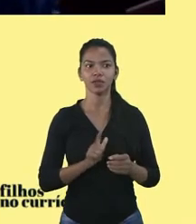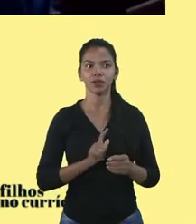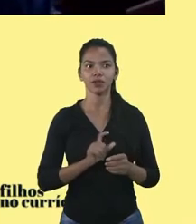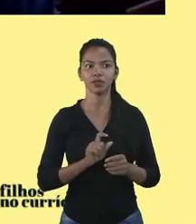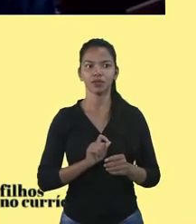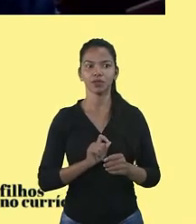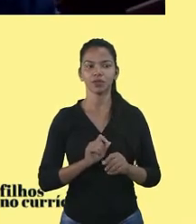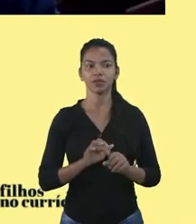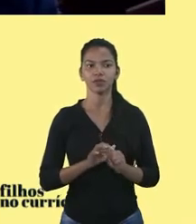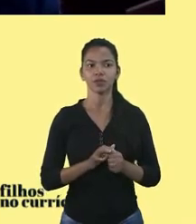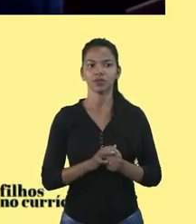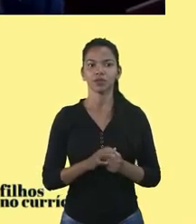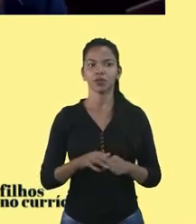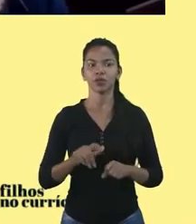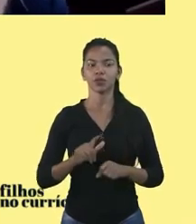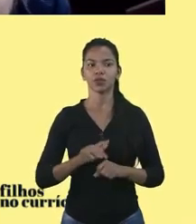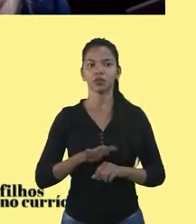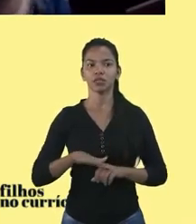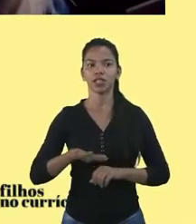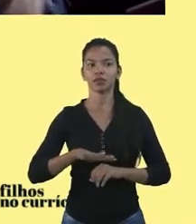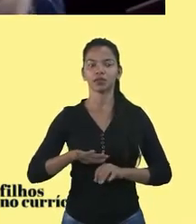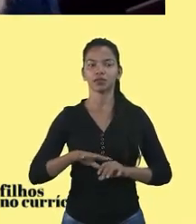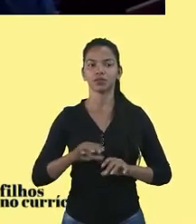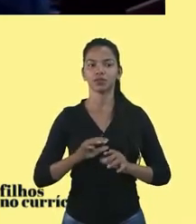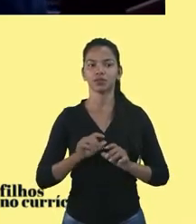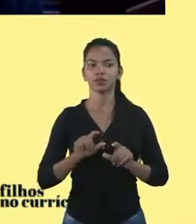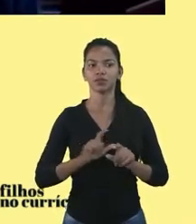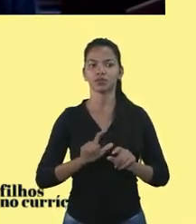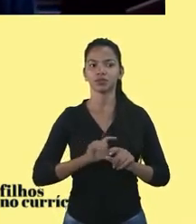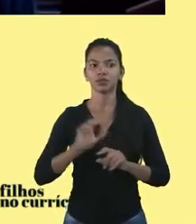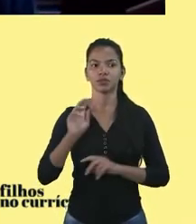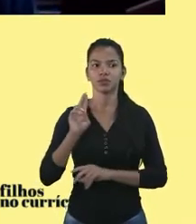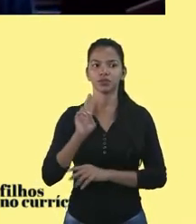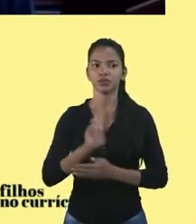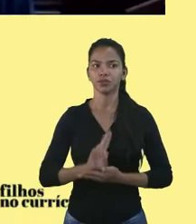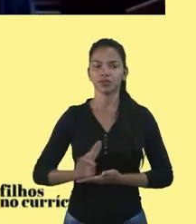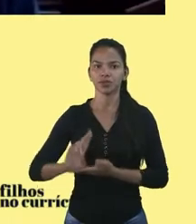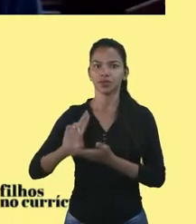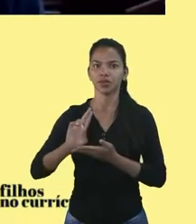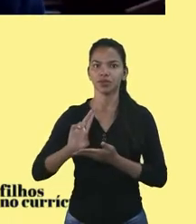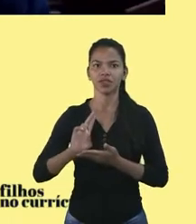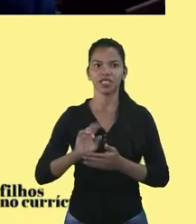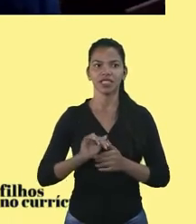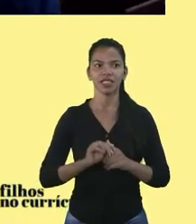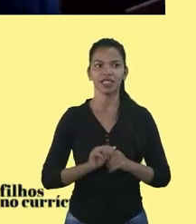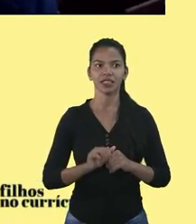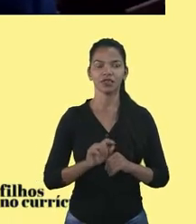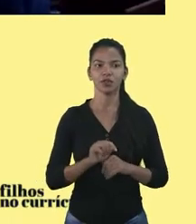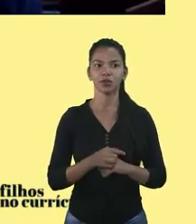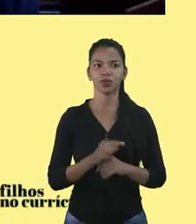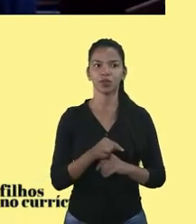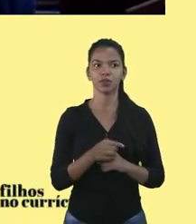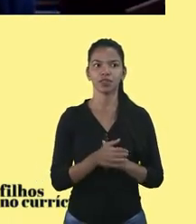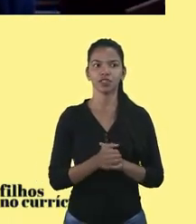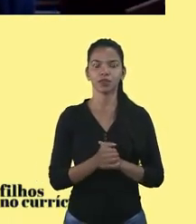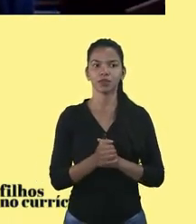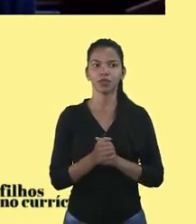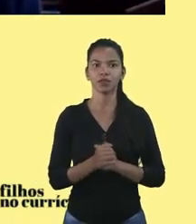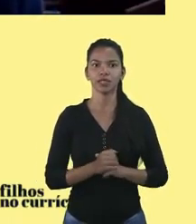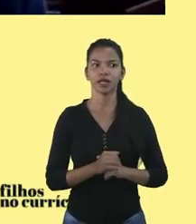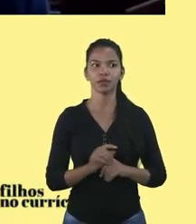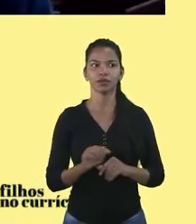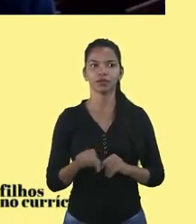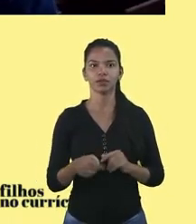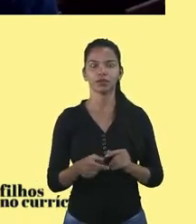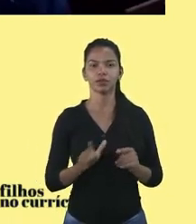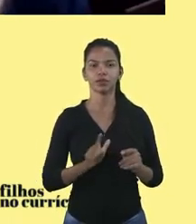começou, embora timidamente, a frequentar as universidades, os tribunais, os sindicatos, as empresas, ganhando